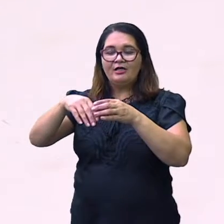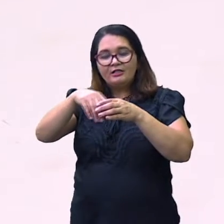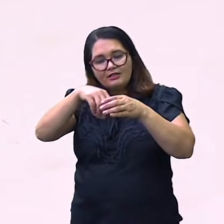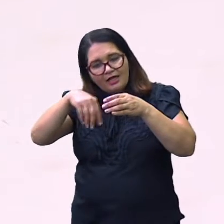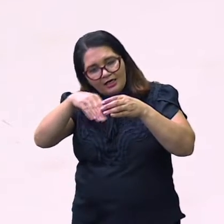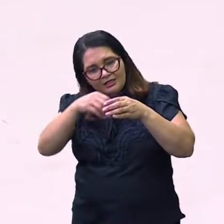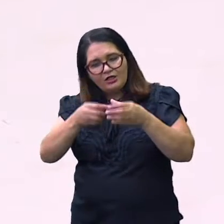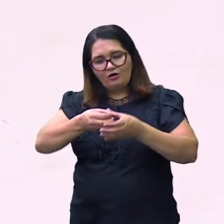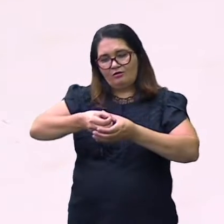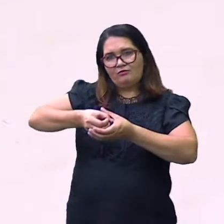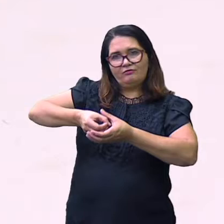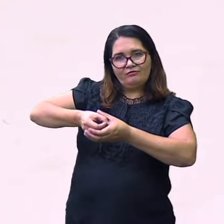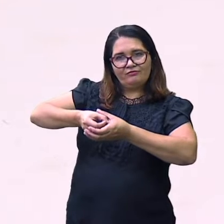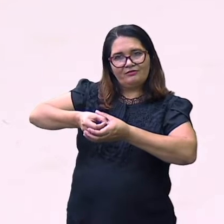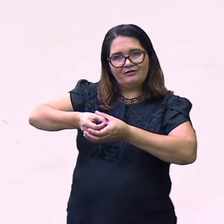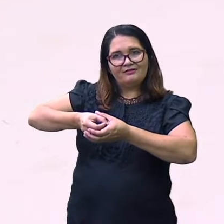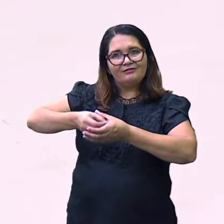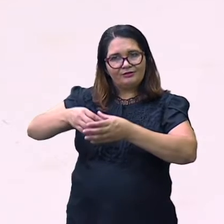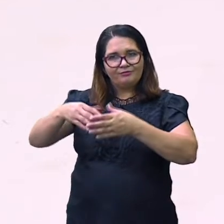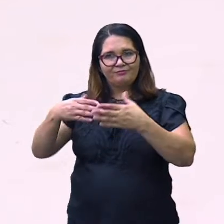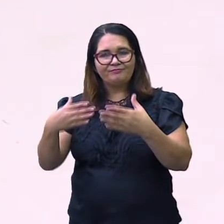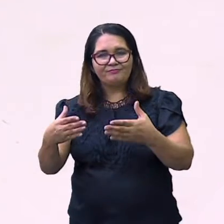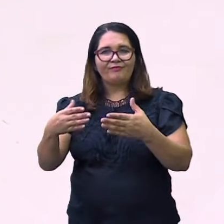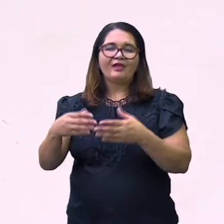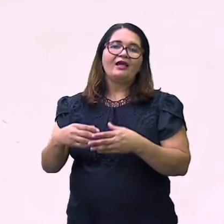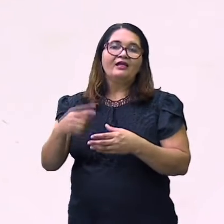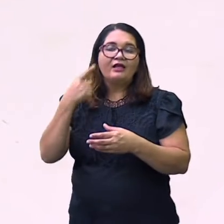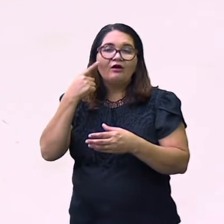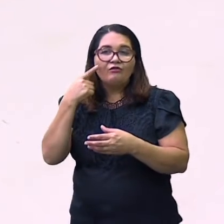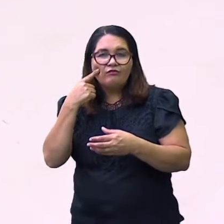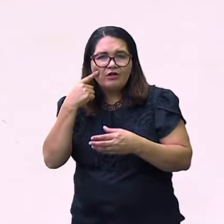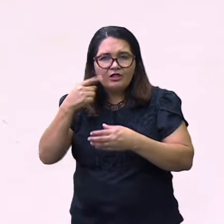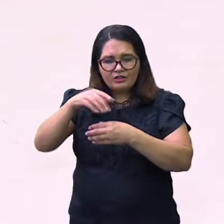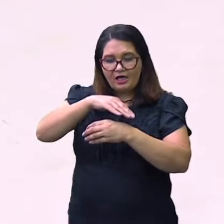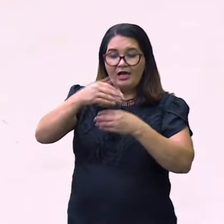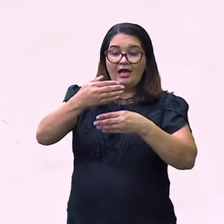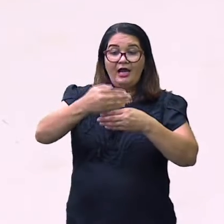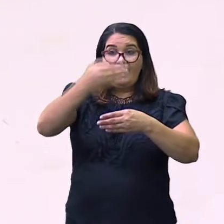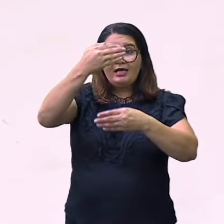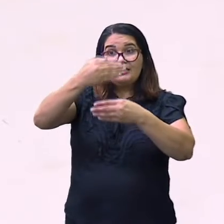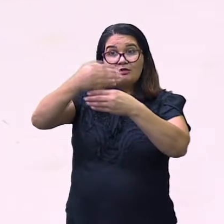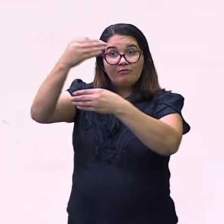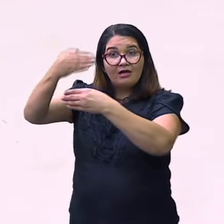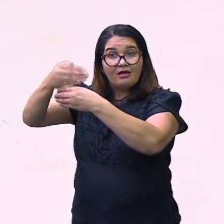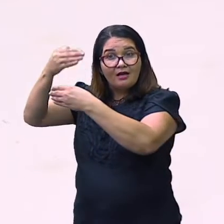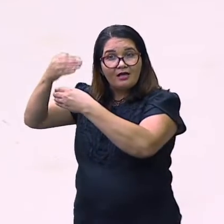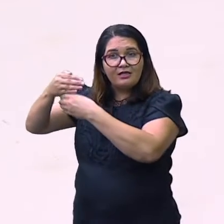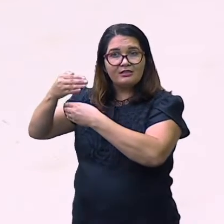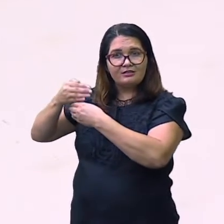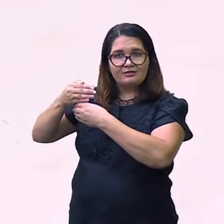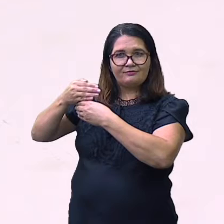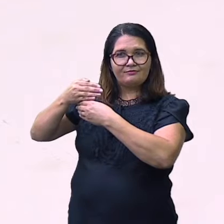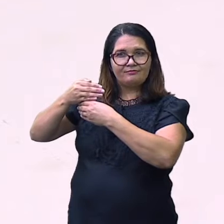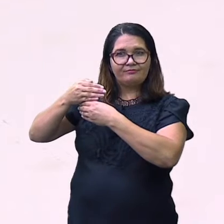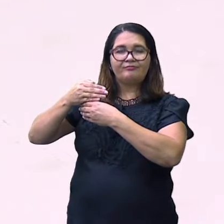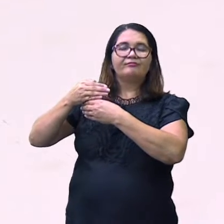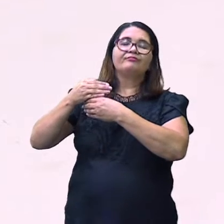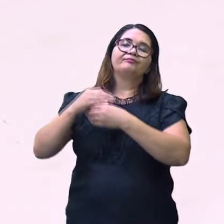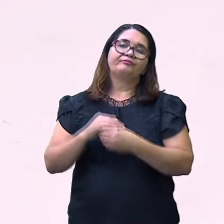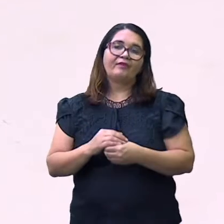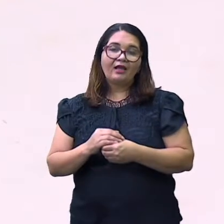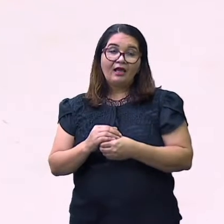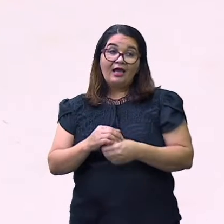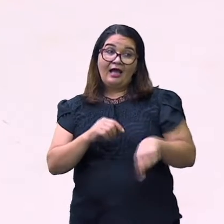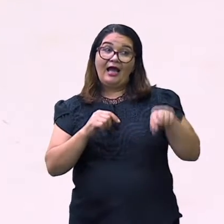parede celular. Uai, mas lá na célula animal que a gente fez, você não percebeu